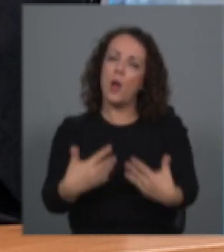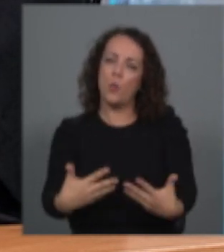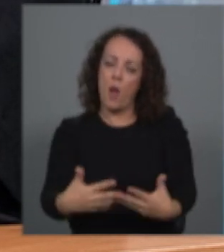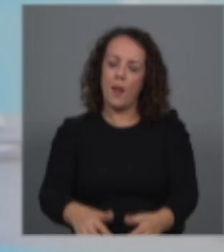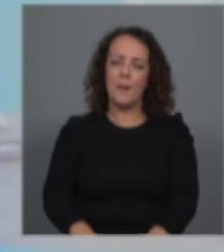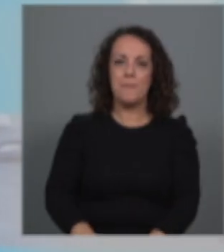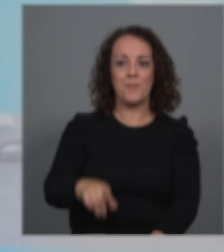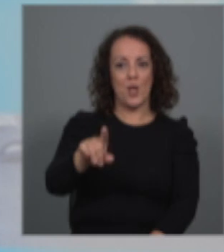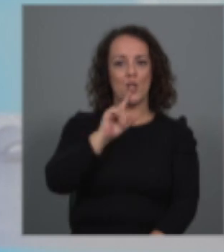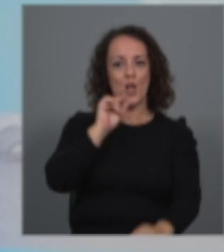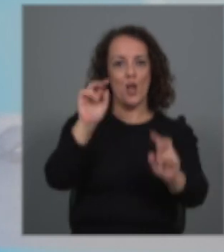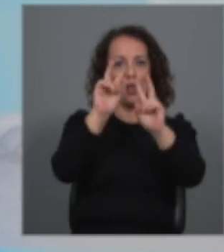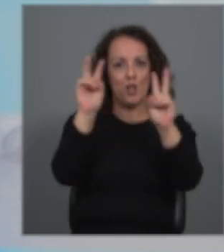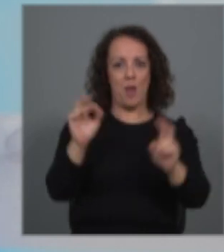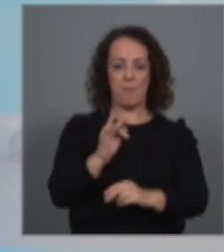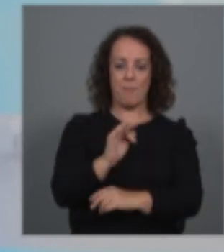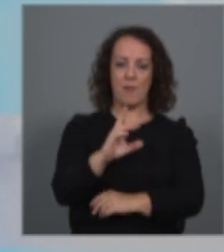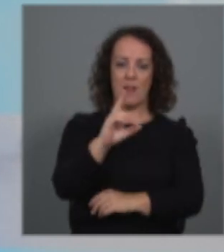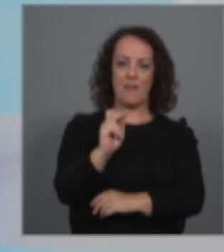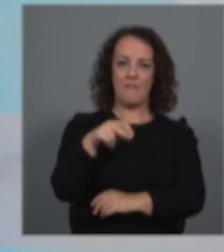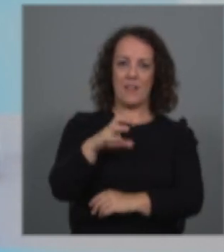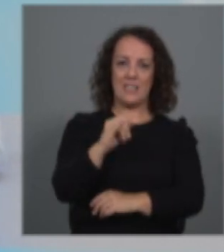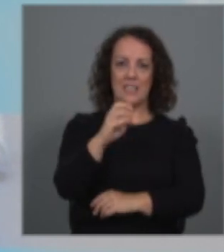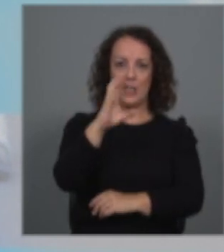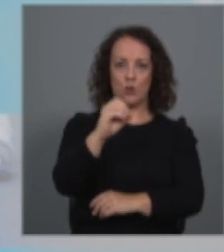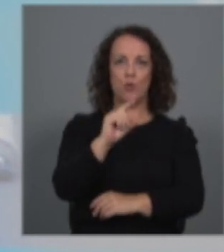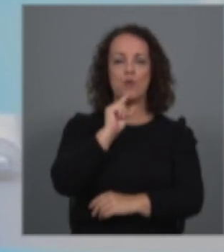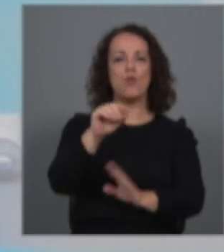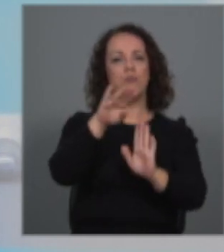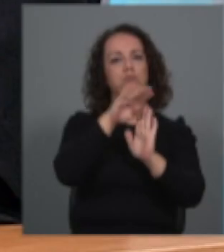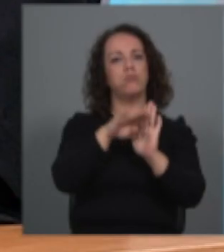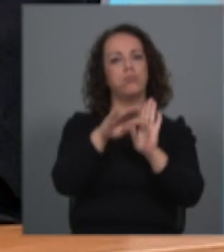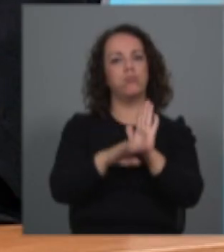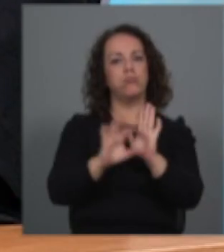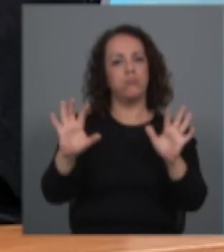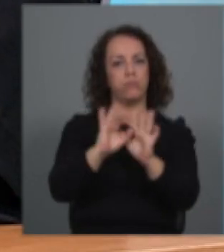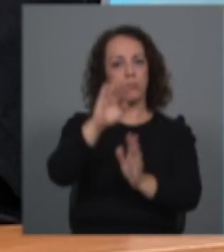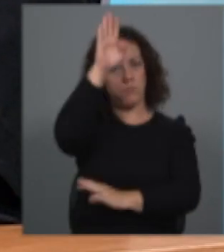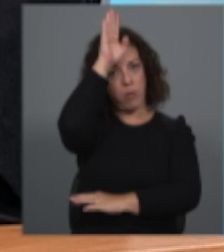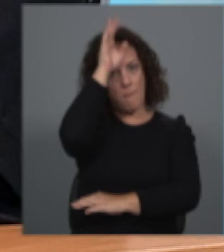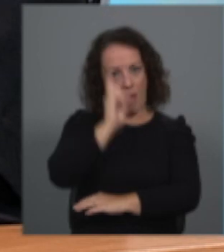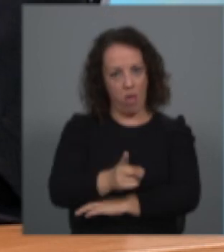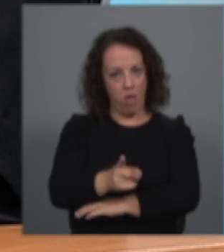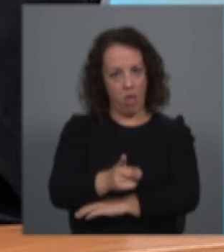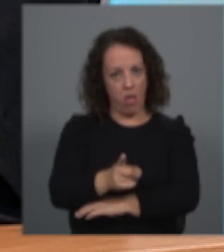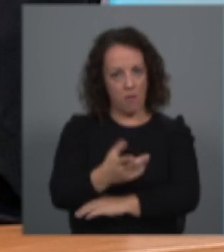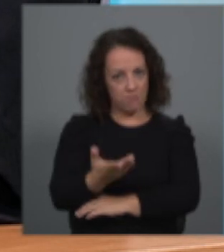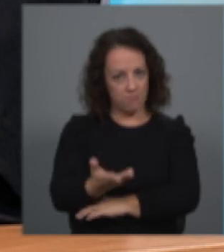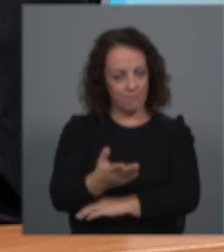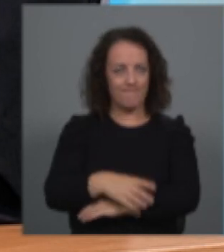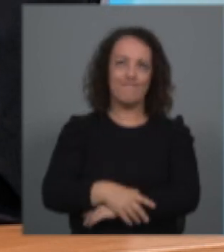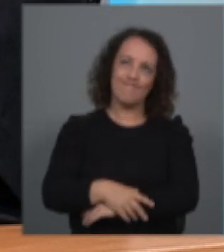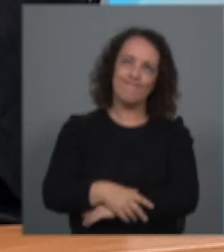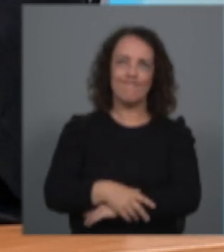o nome Francisco é um programa do pontificado? Eu penso que, de verdade, antes podíamos